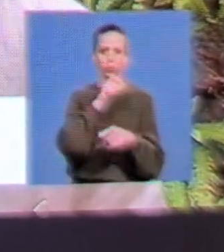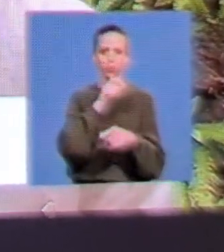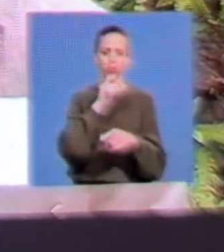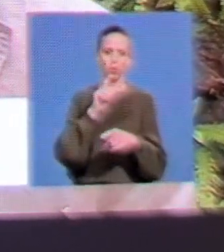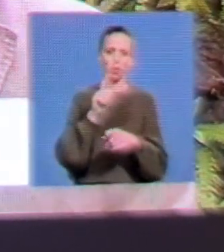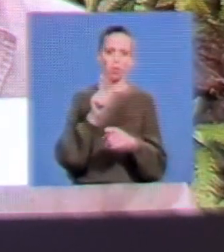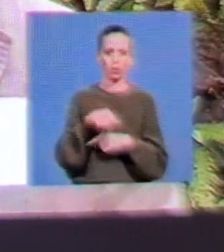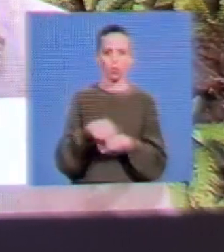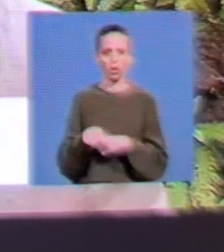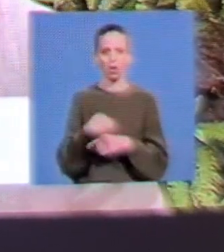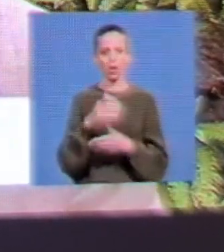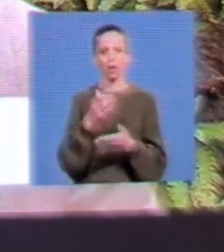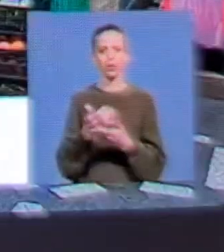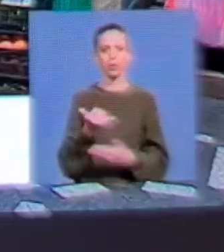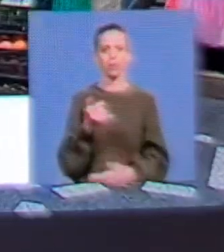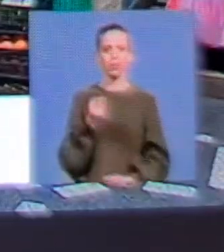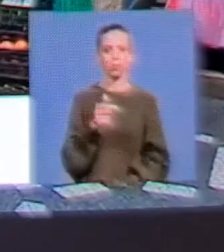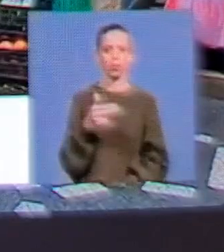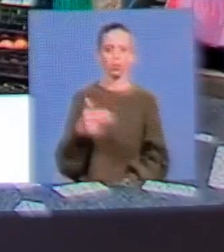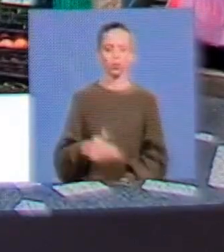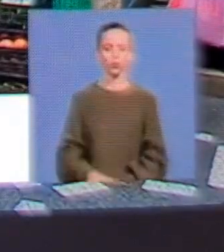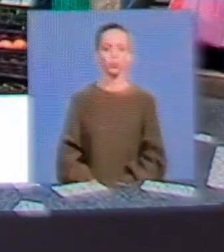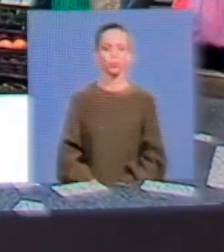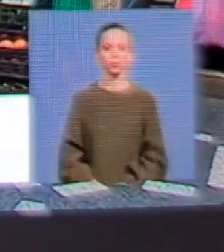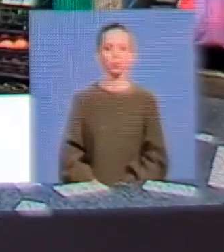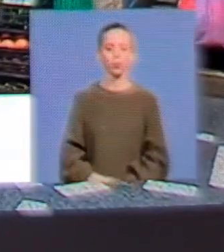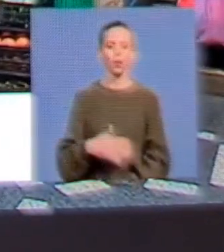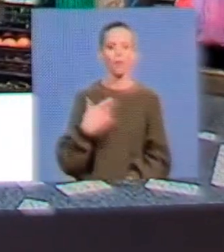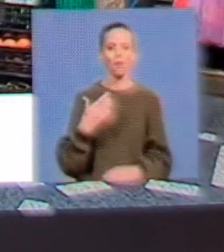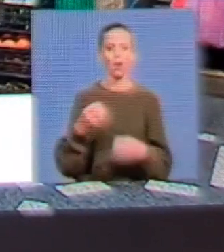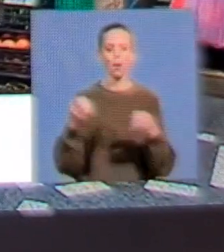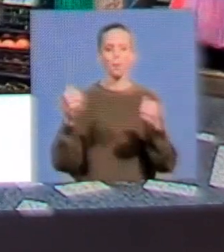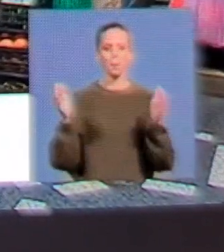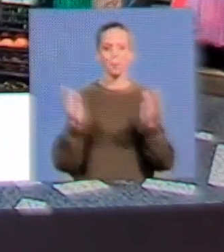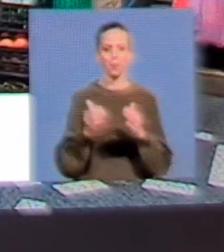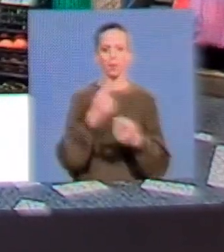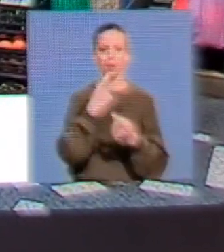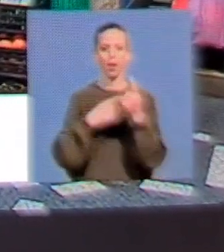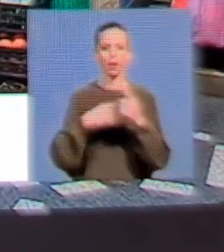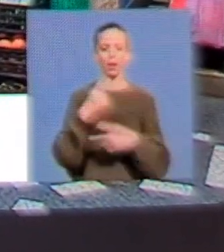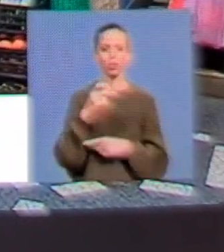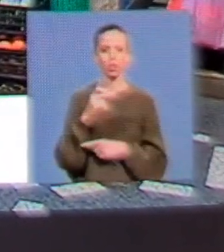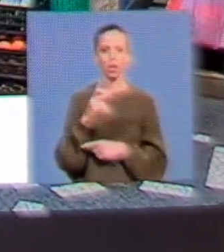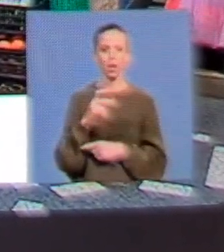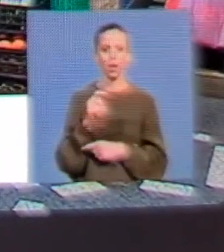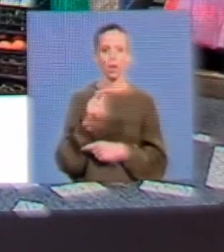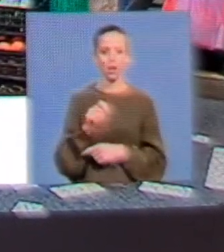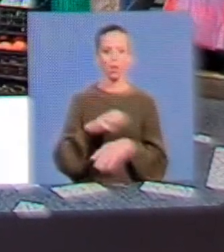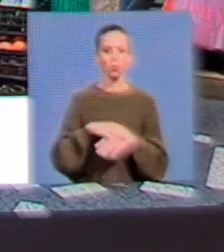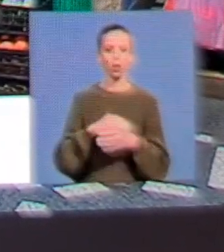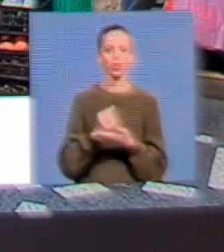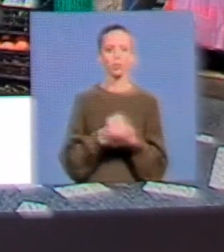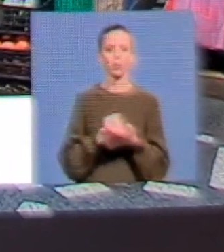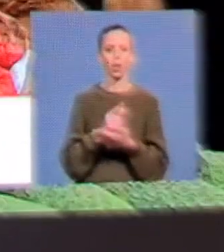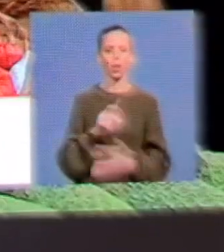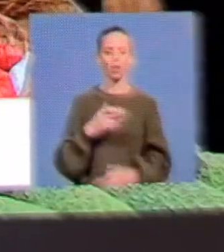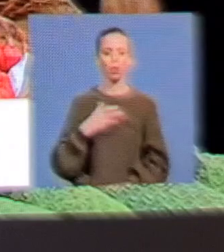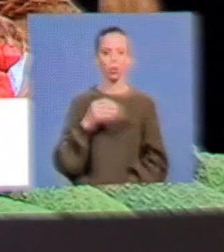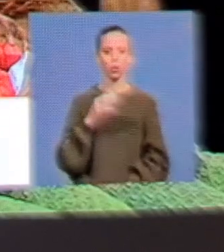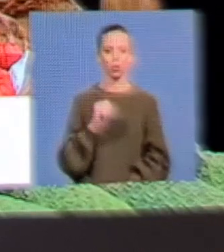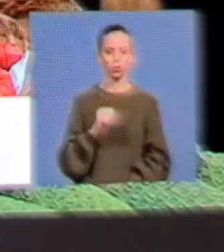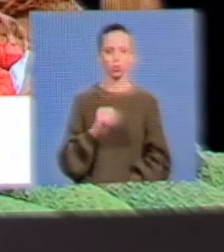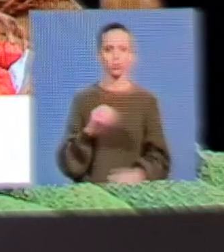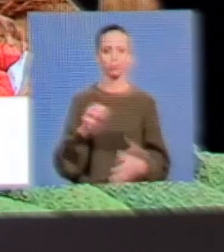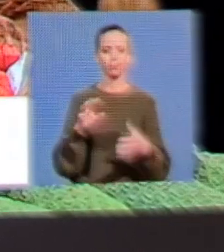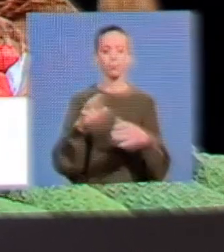resultar numa coima que pode ir até os 25 mil euros. São cada vez menos as queixas que chegam à Arai por causa do mercado dos lavradores.